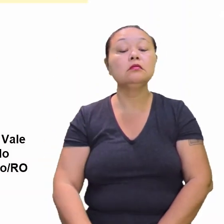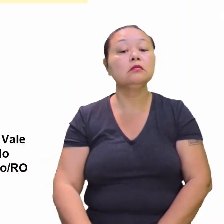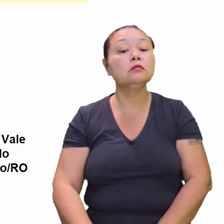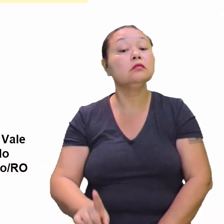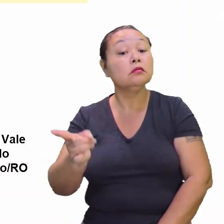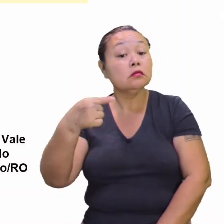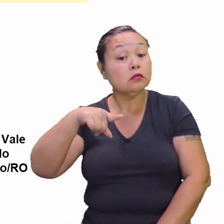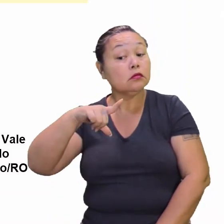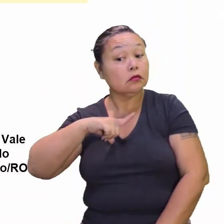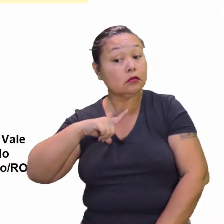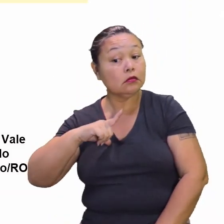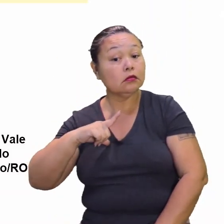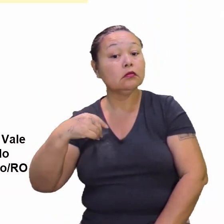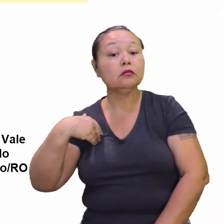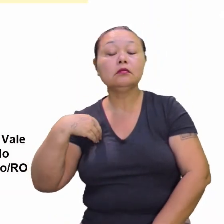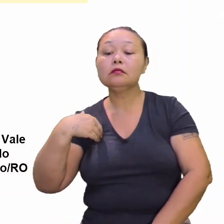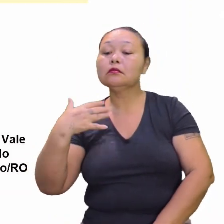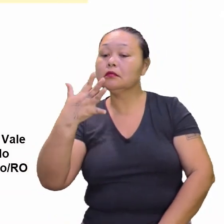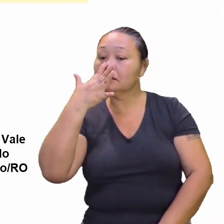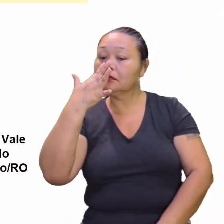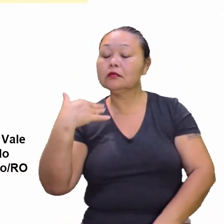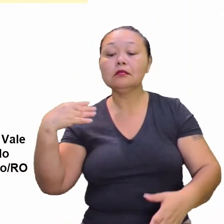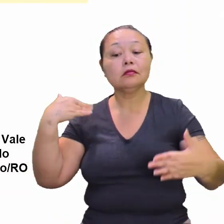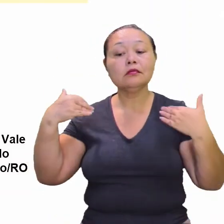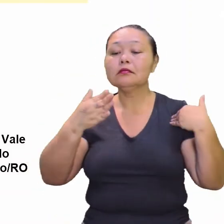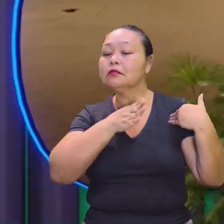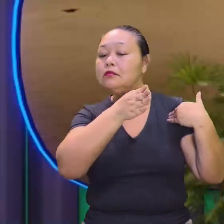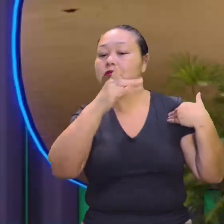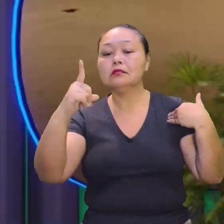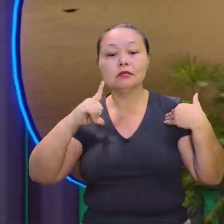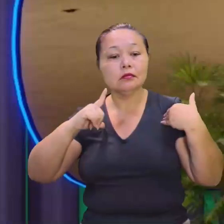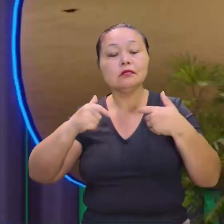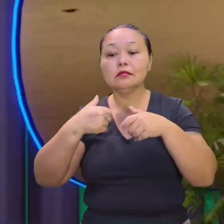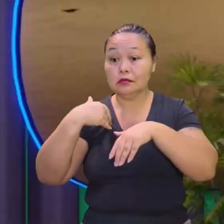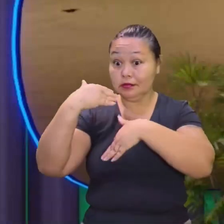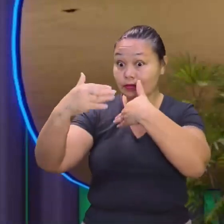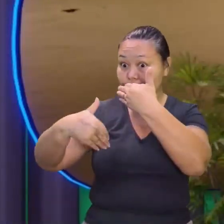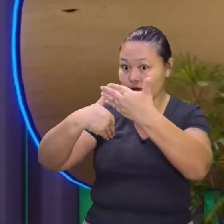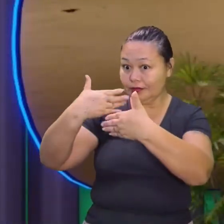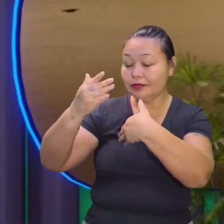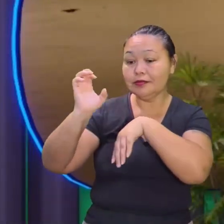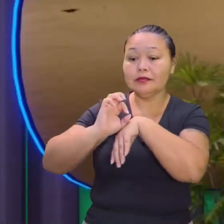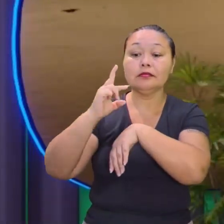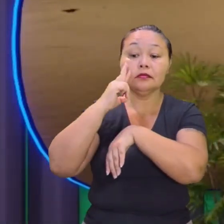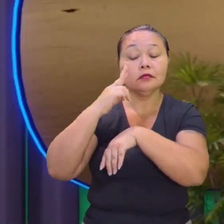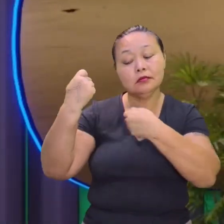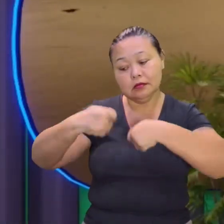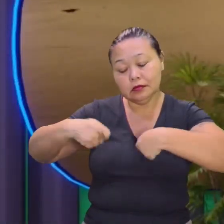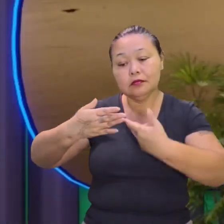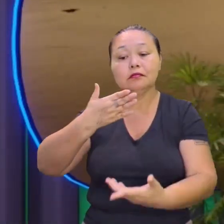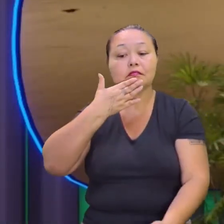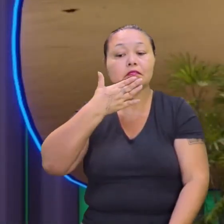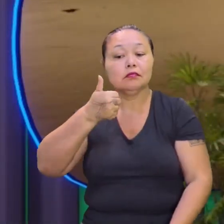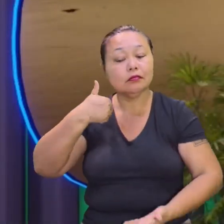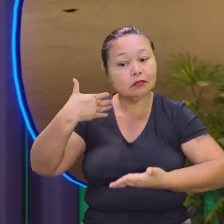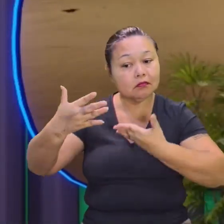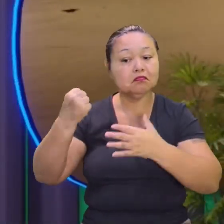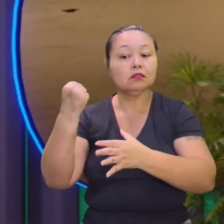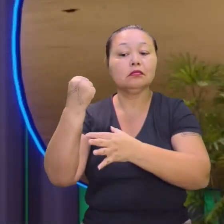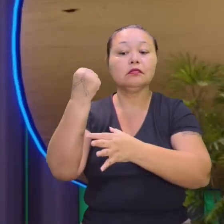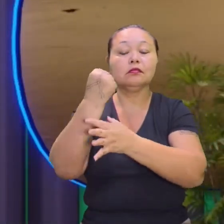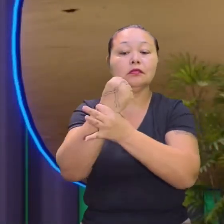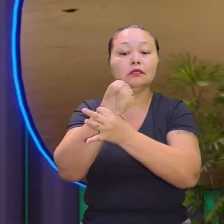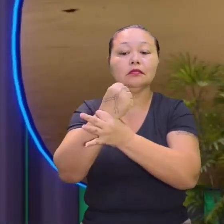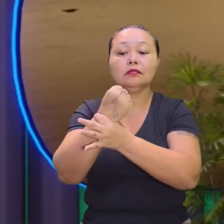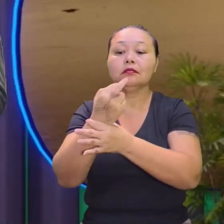28,3%. E a gente tem a questão do turismo em Rondônia, que já vem sendo desenvolvido, mas que precisa ainda melhorar, né, para poder